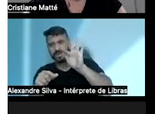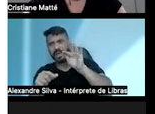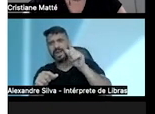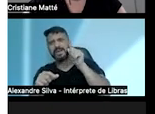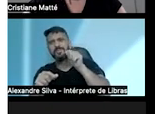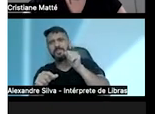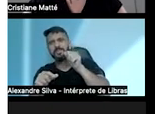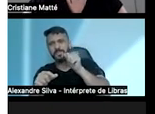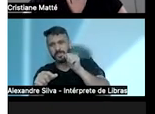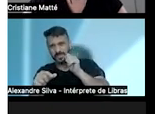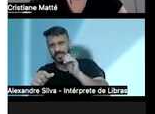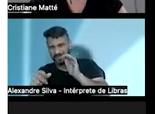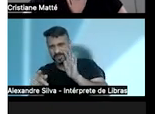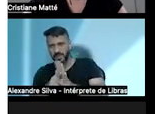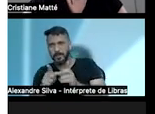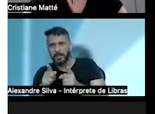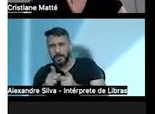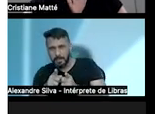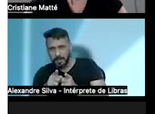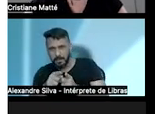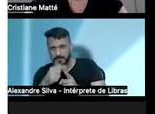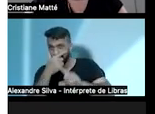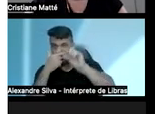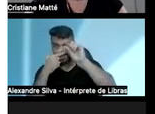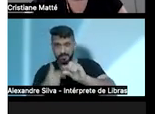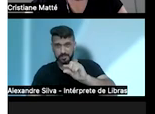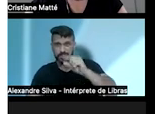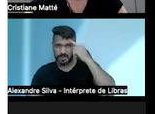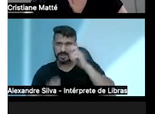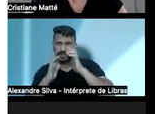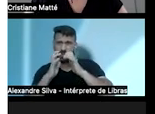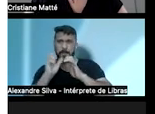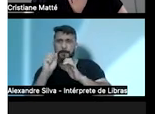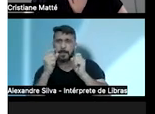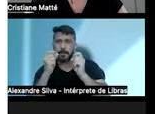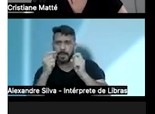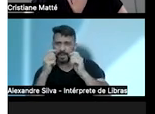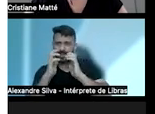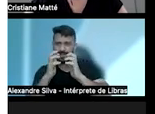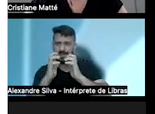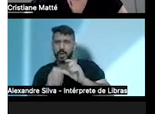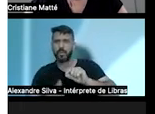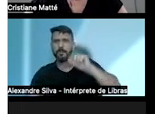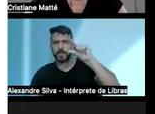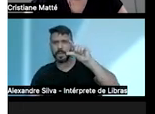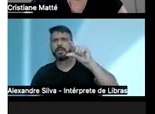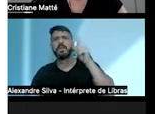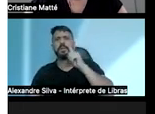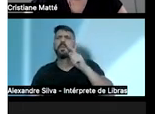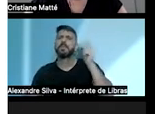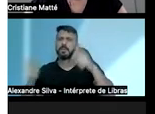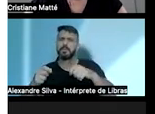o que a gente vê? Diminuição da neurodegeneração, vê um aumento da capacidade para